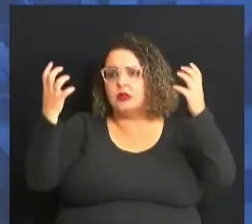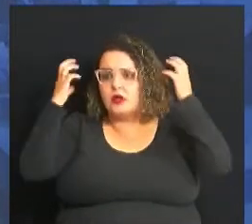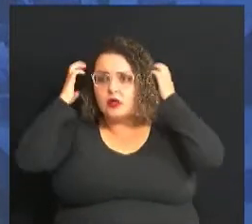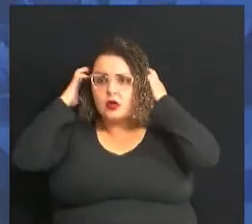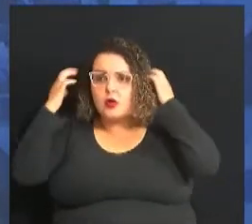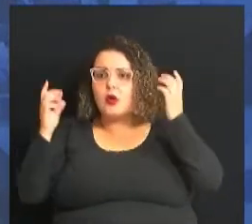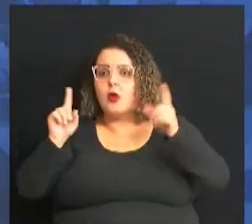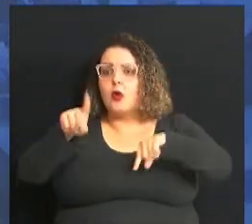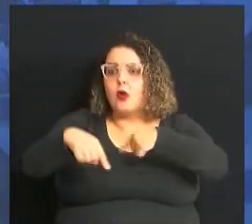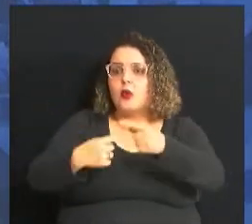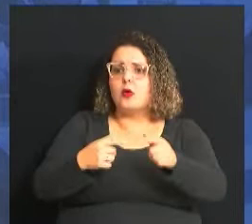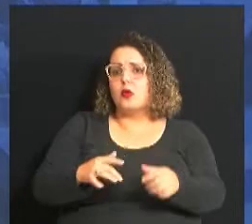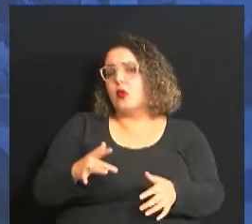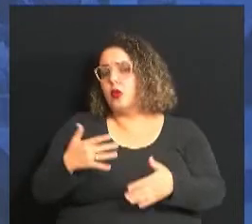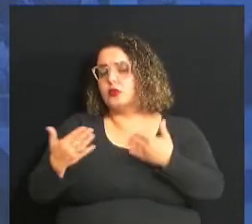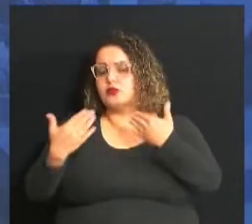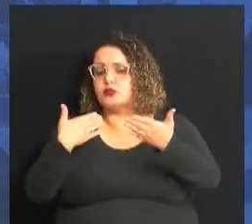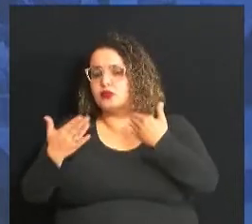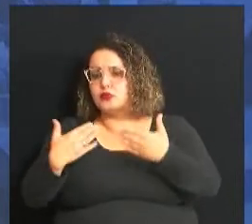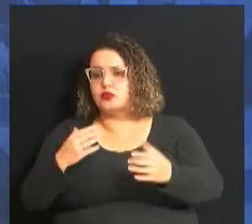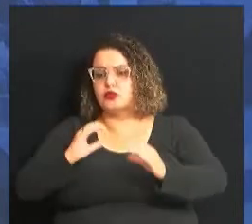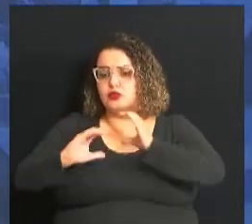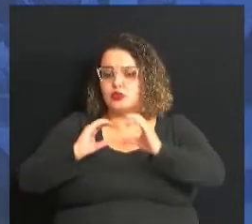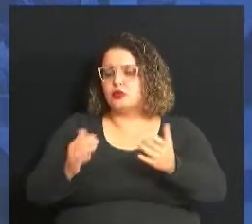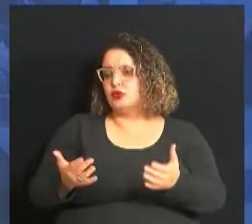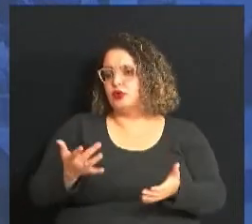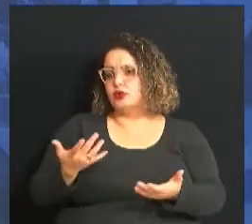em outros meios de comunicação?